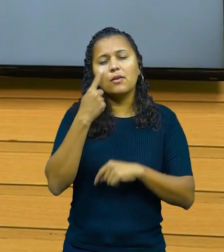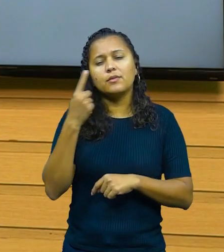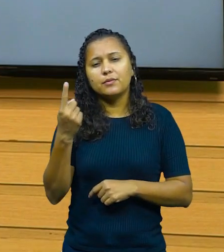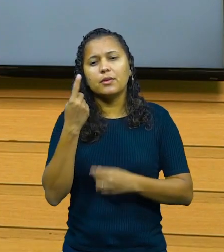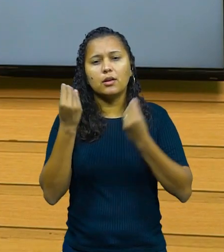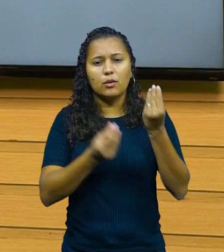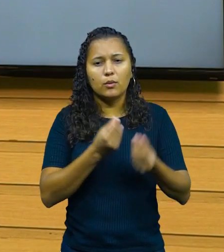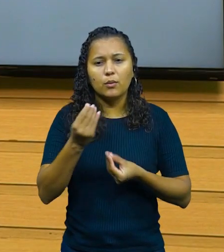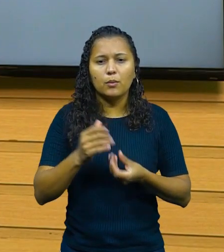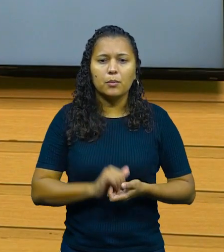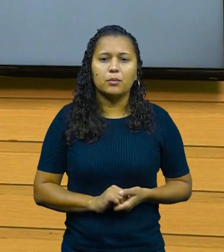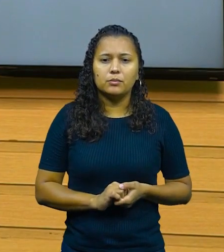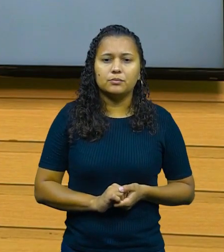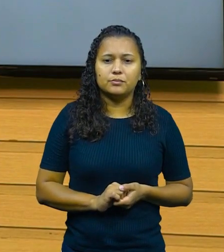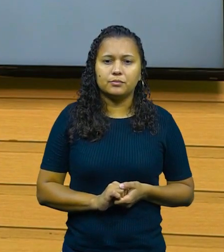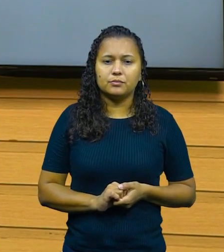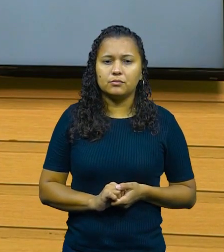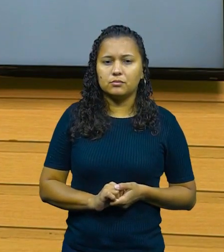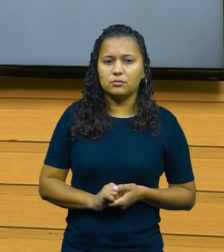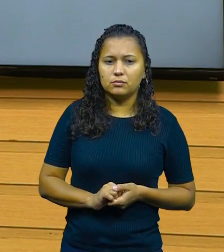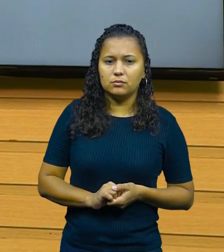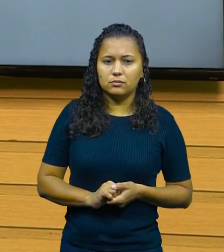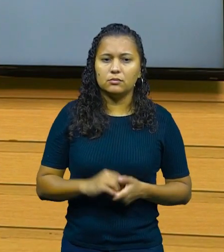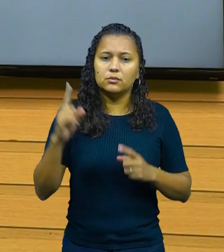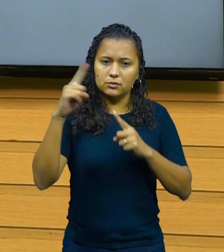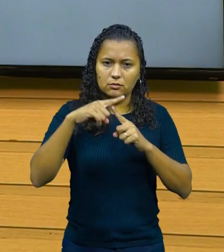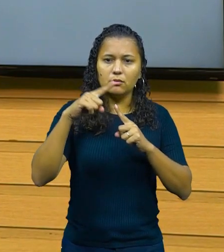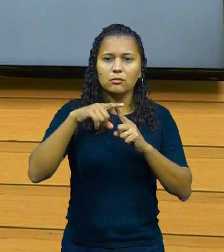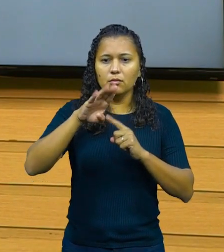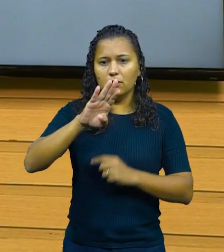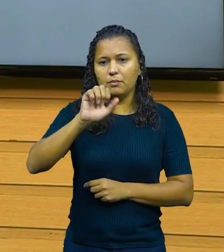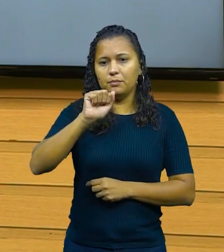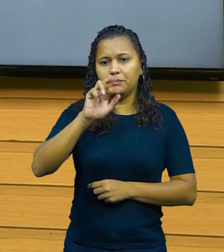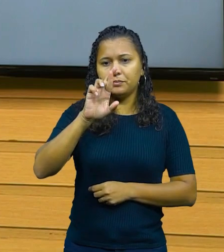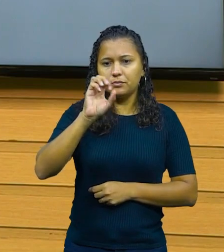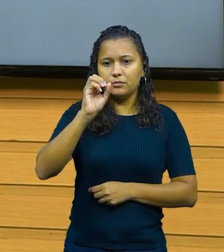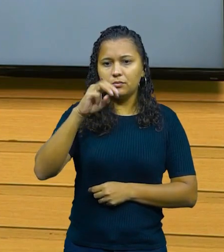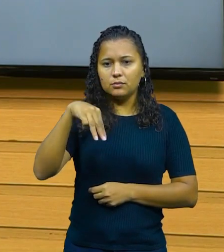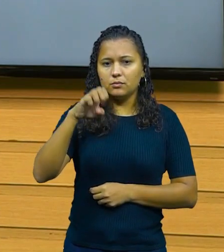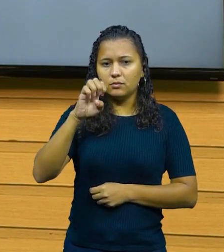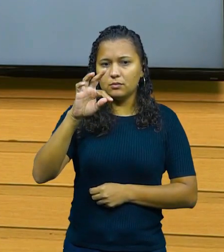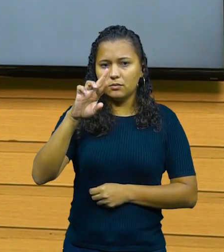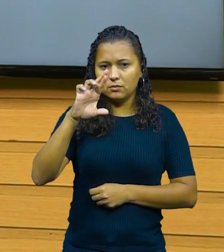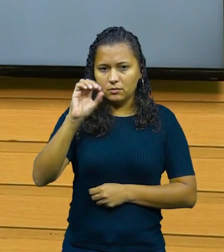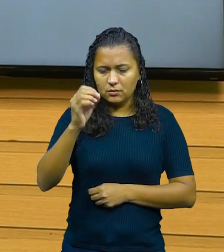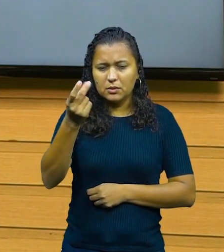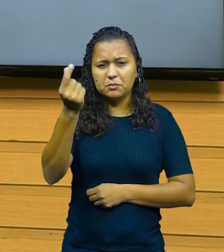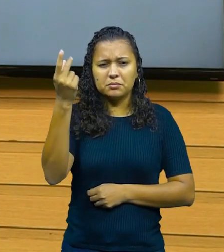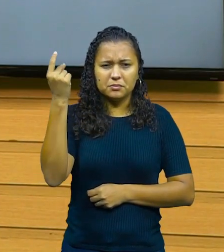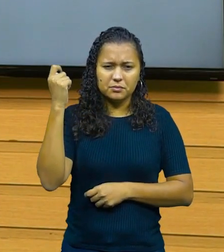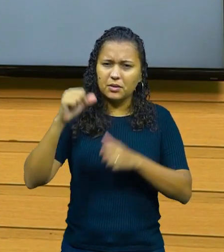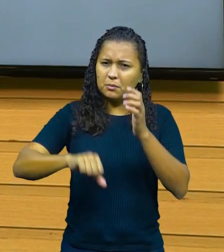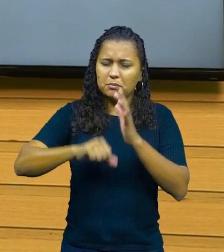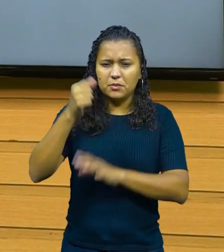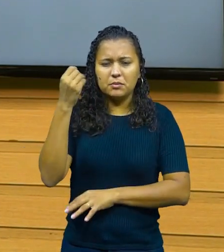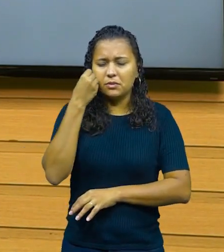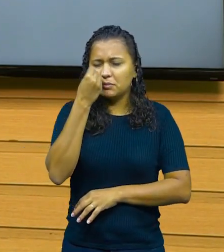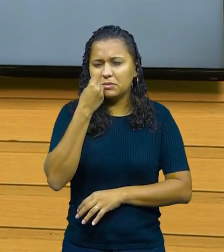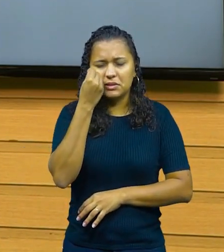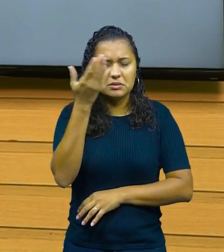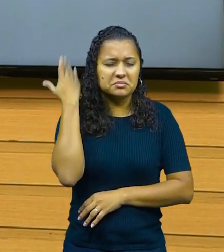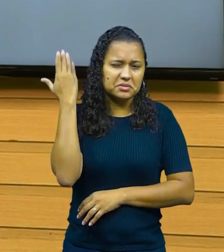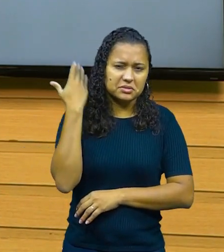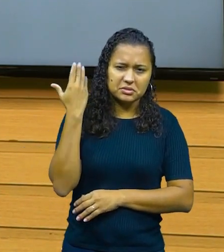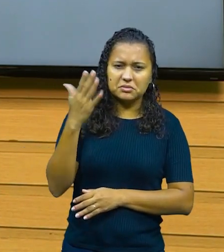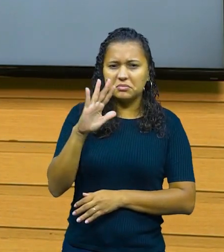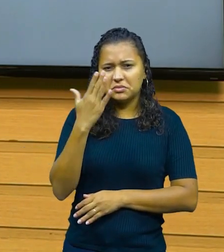e verificar uma medição. A gente costuma chamar esse tipo de barômetro, que é um tipo bem rudimentar mesmo, ele foi utilizado para os primeiros